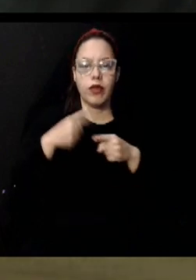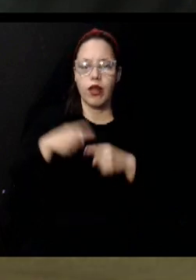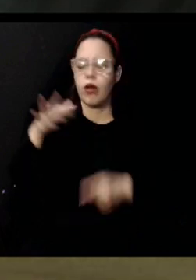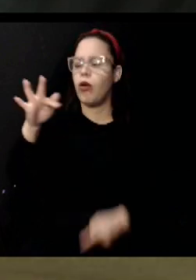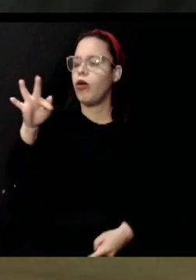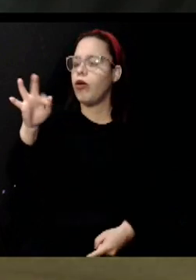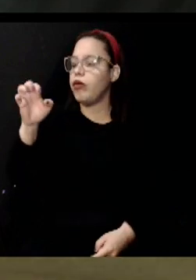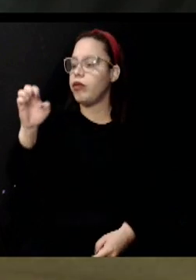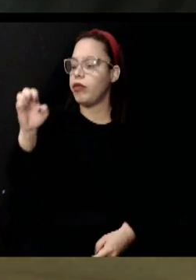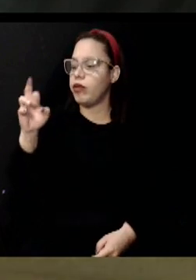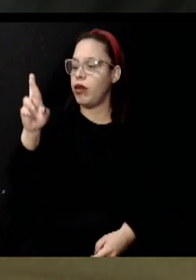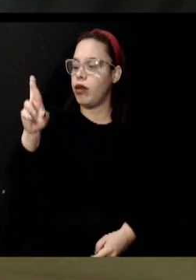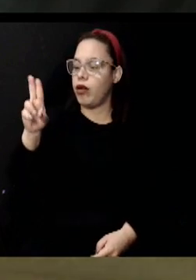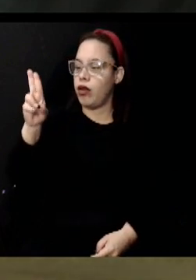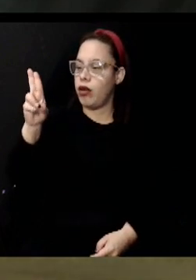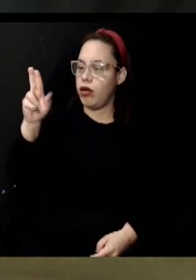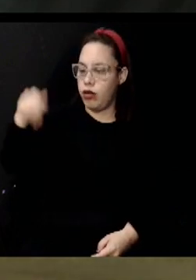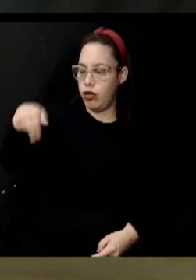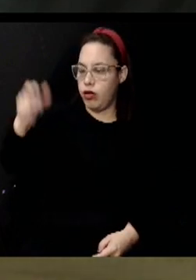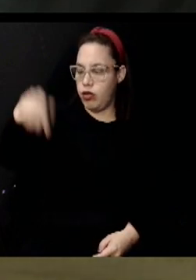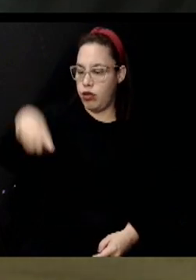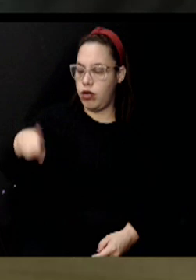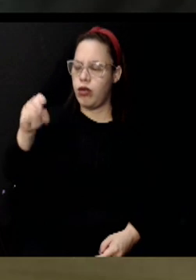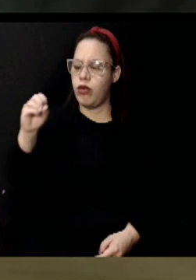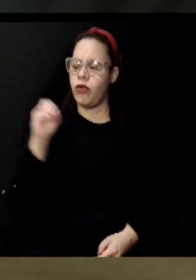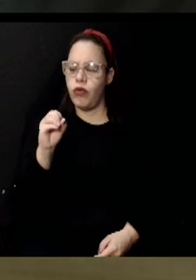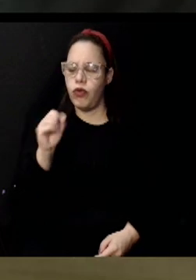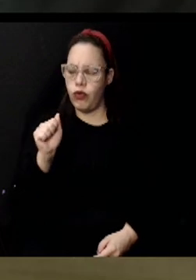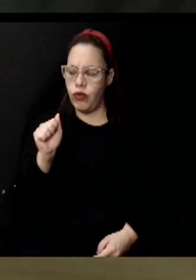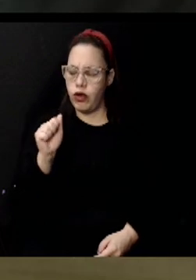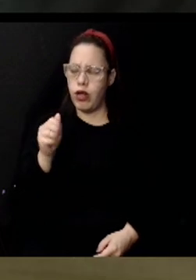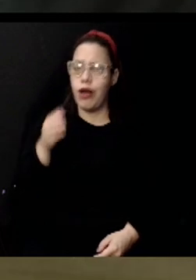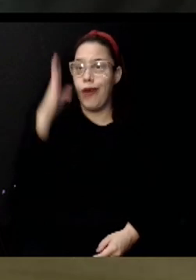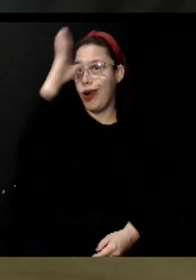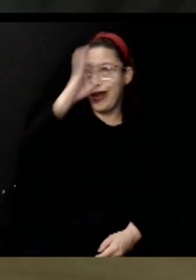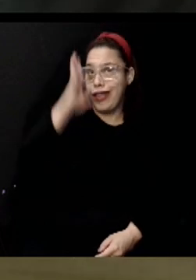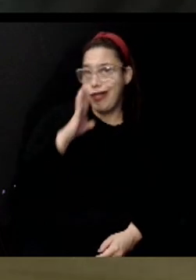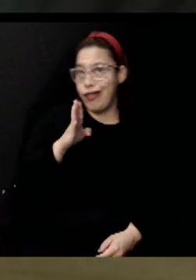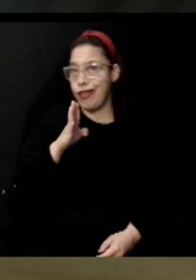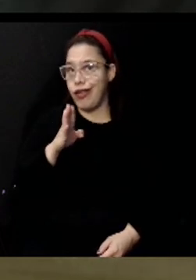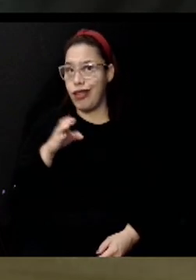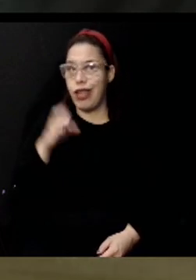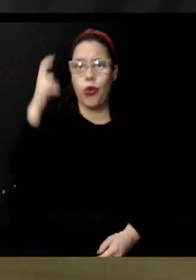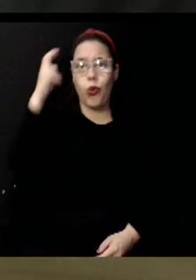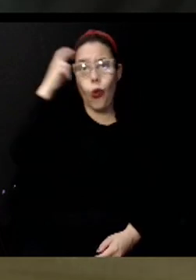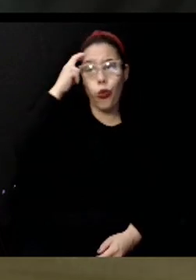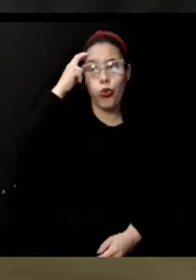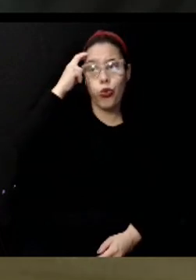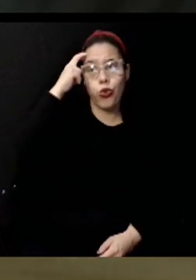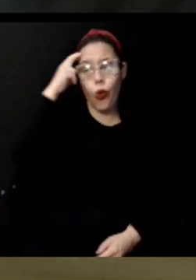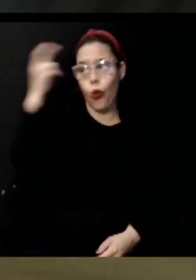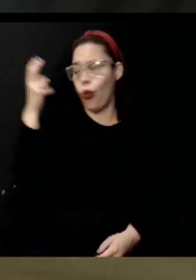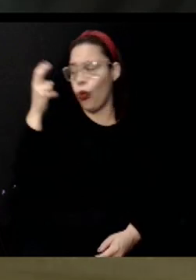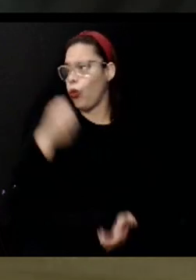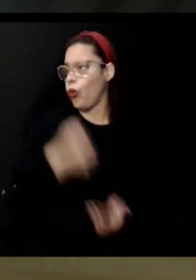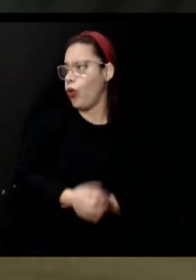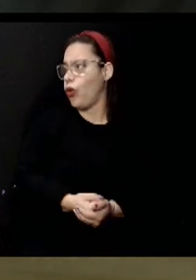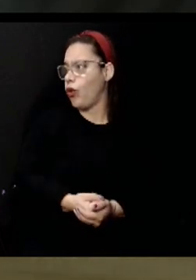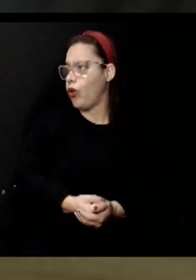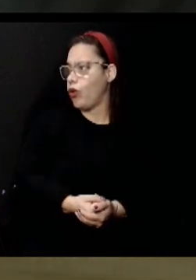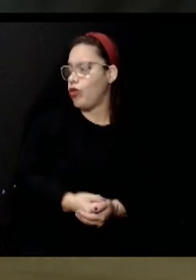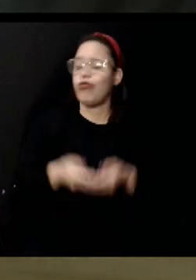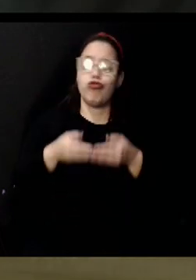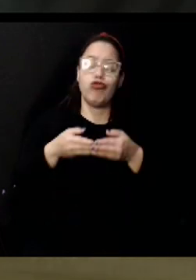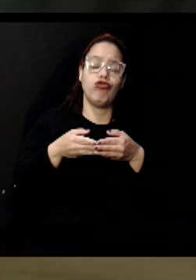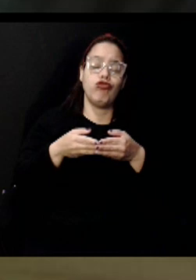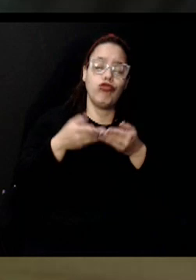se você conversa com as pessoas, o pessoal fala assim: "Ah, o brasileiro tem cultura, é cultura, já nasce reclamando". Por que a gente